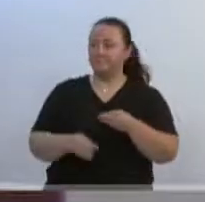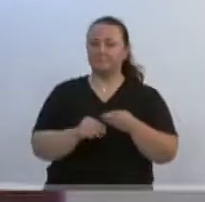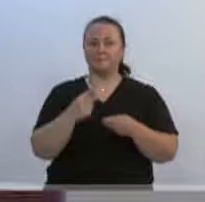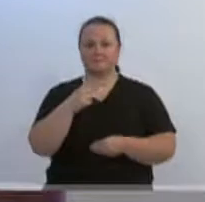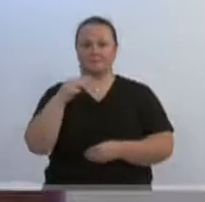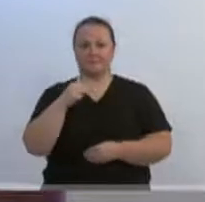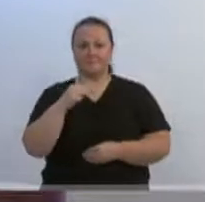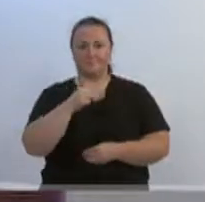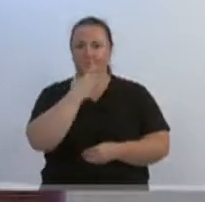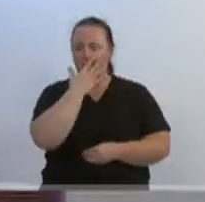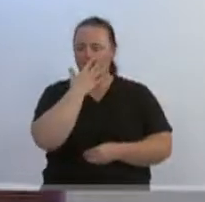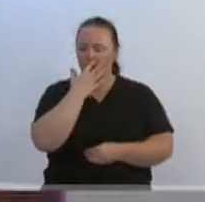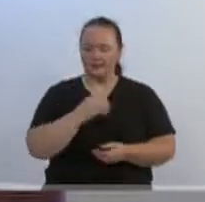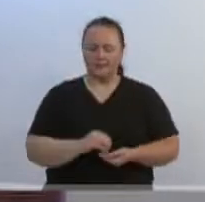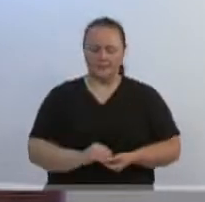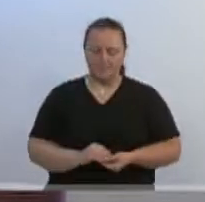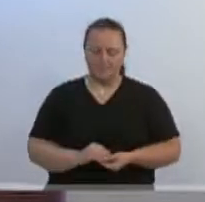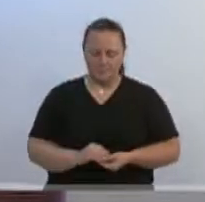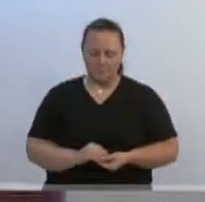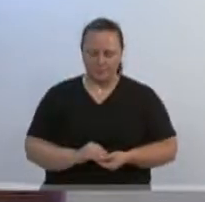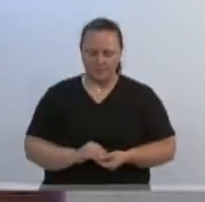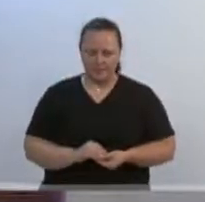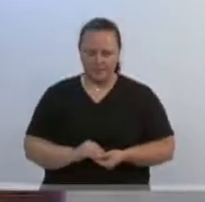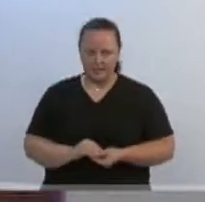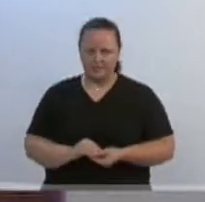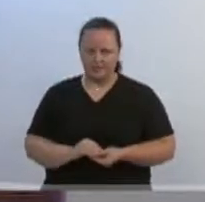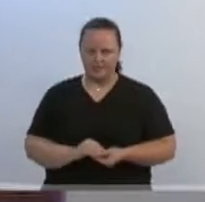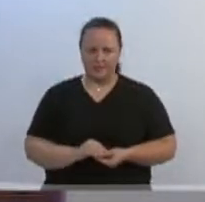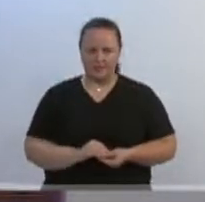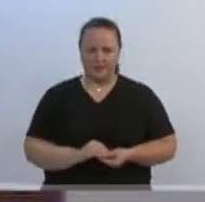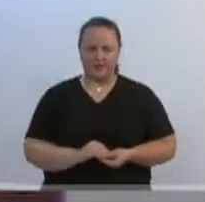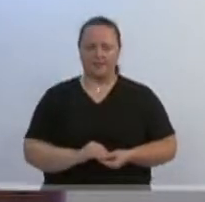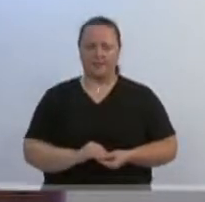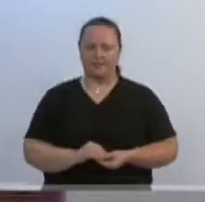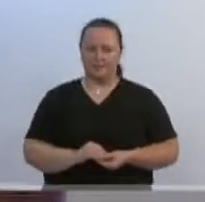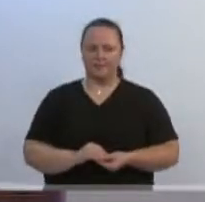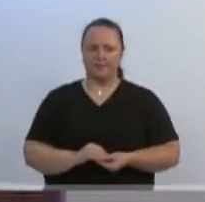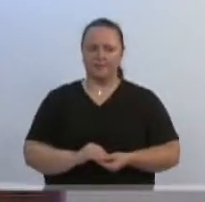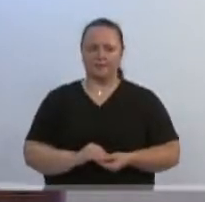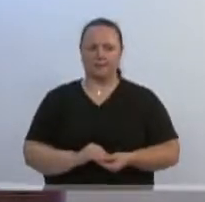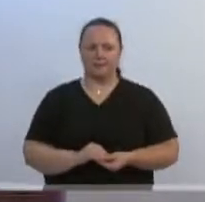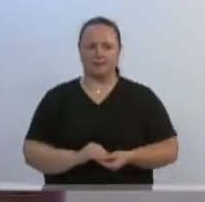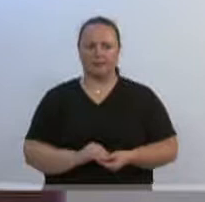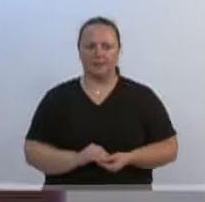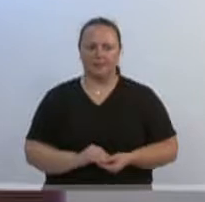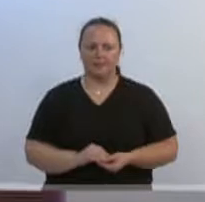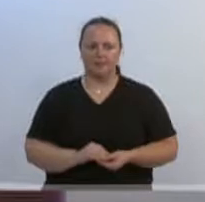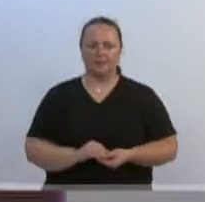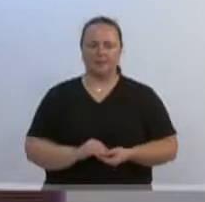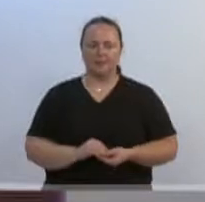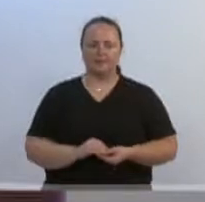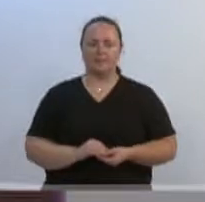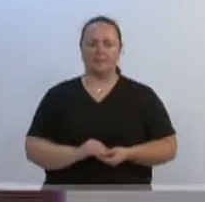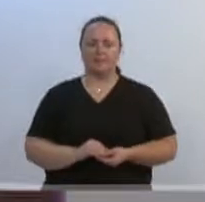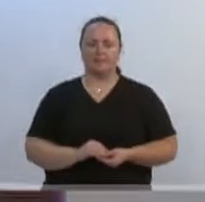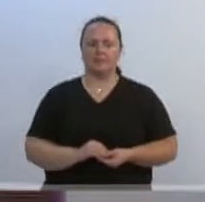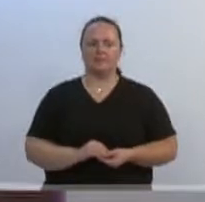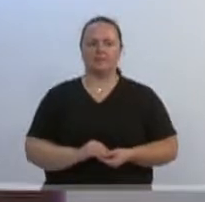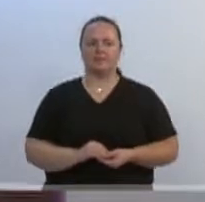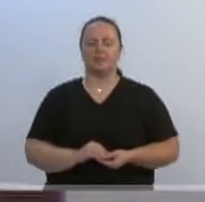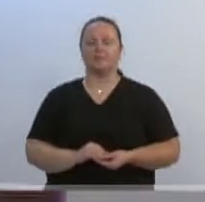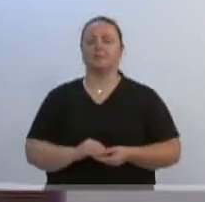presente mais dois minutos e trinta vossa excelência juntamente com o vereador é